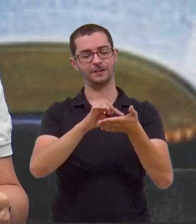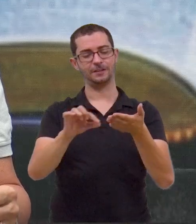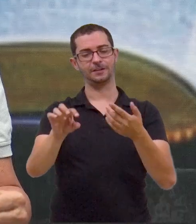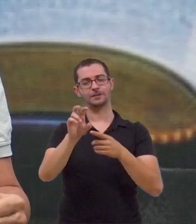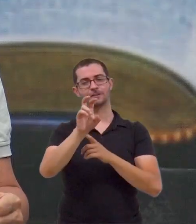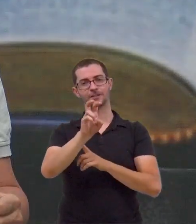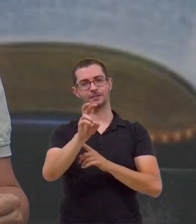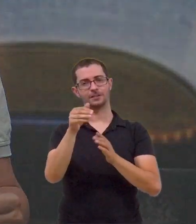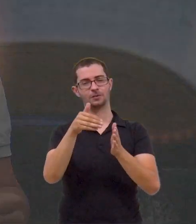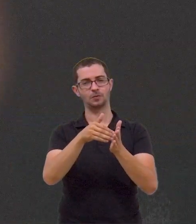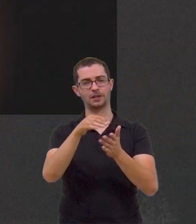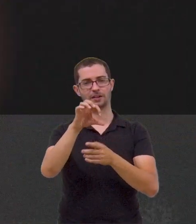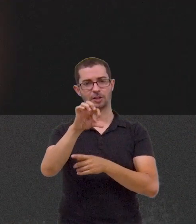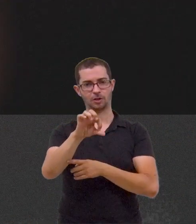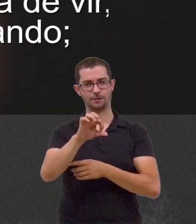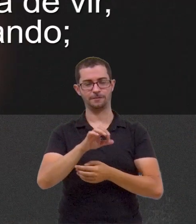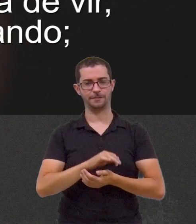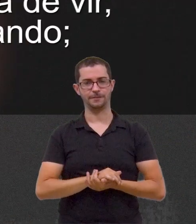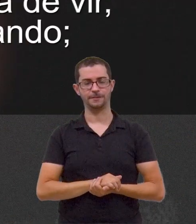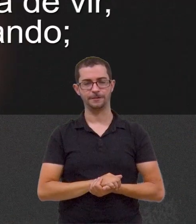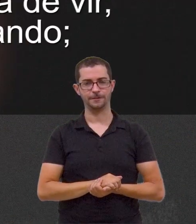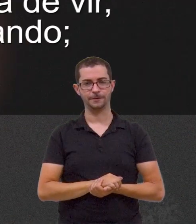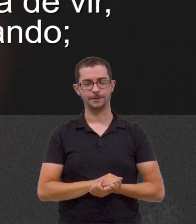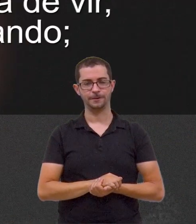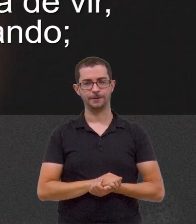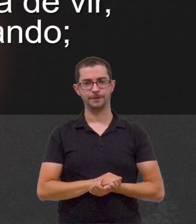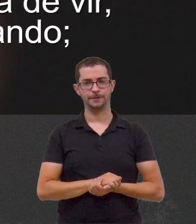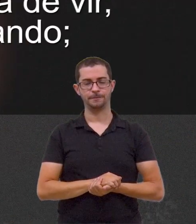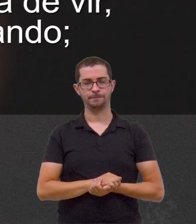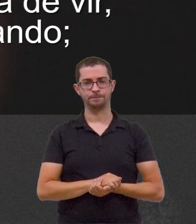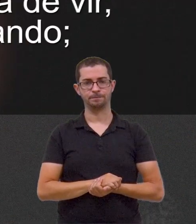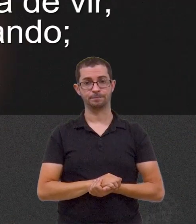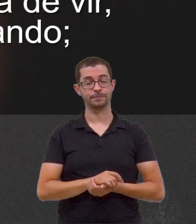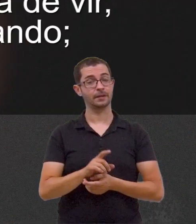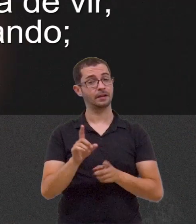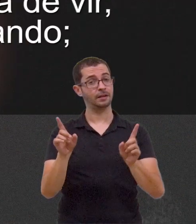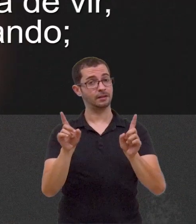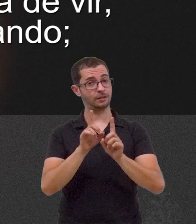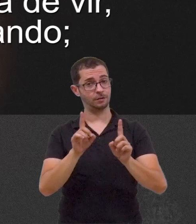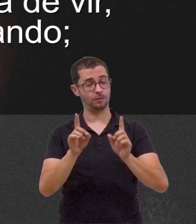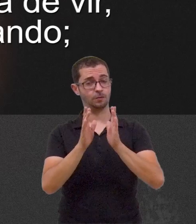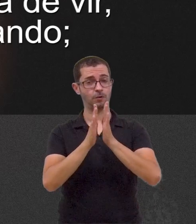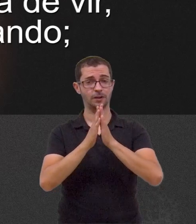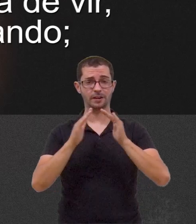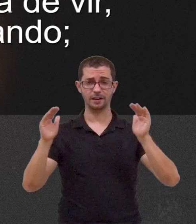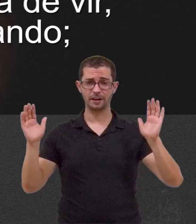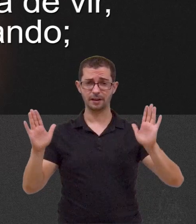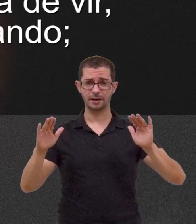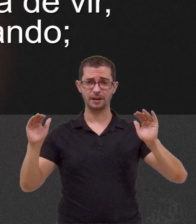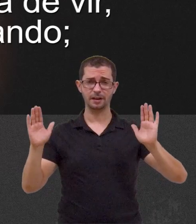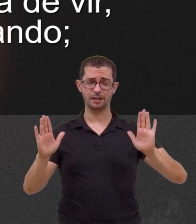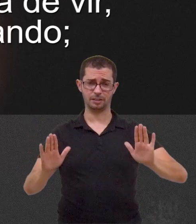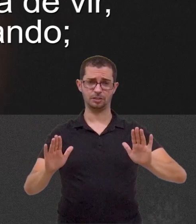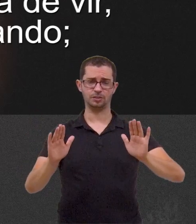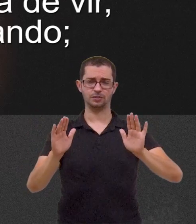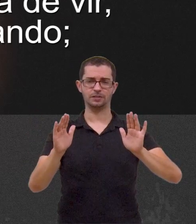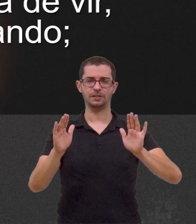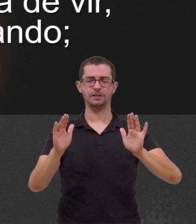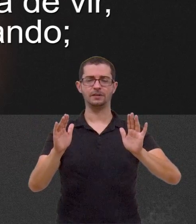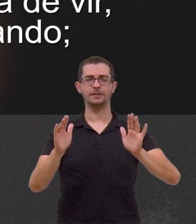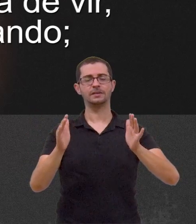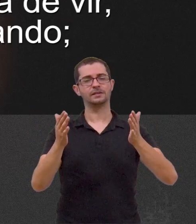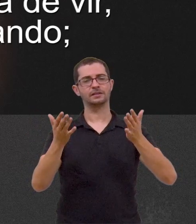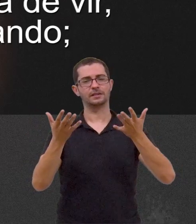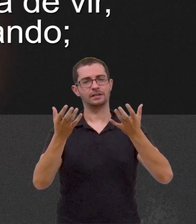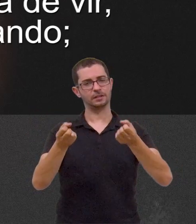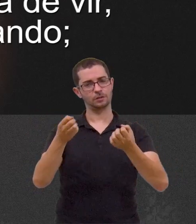9. Vamos lá. Pois não foi a anjos que sujeitou o mundo que há de vir, sobre o